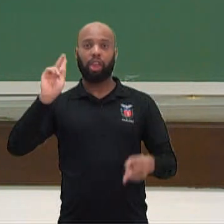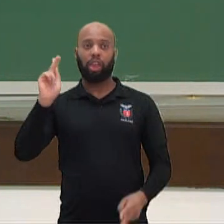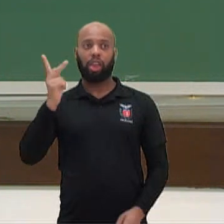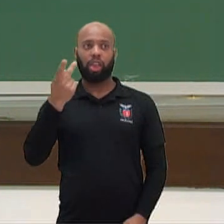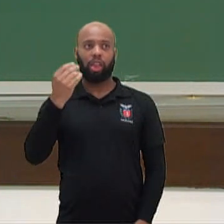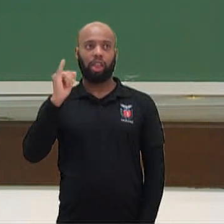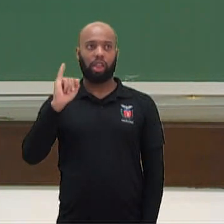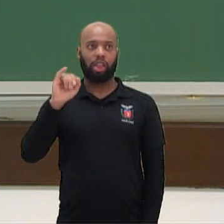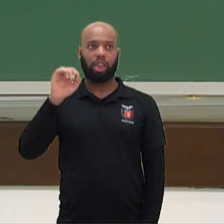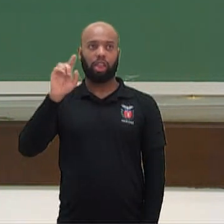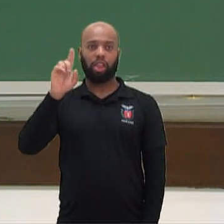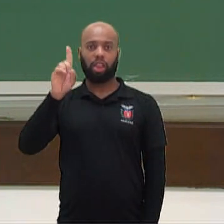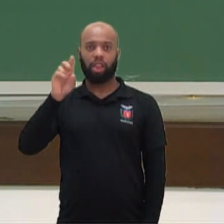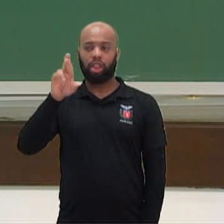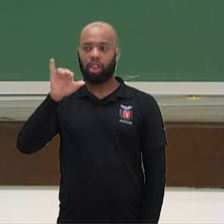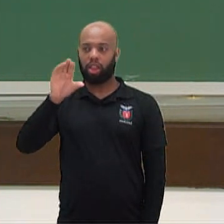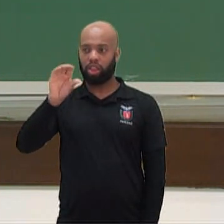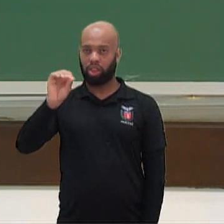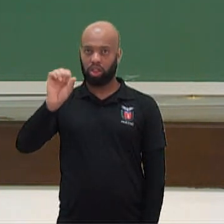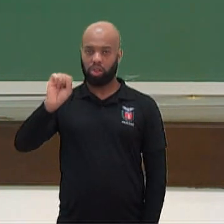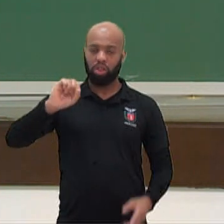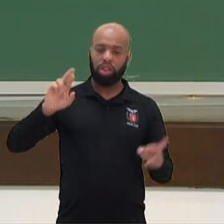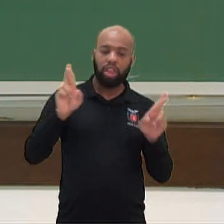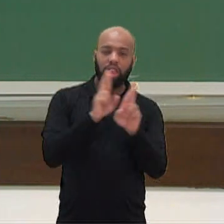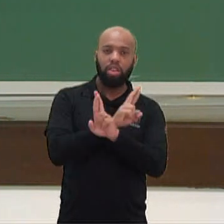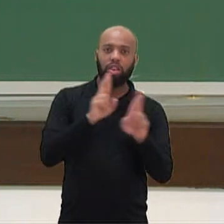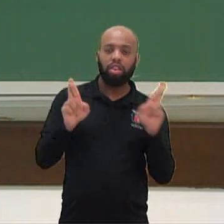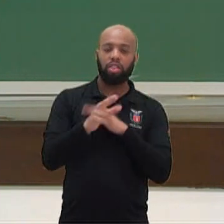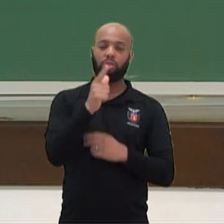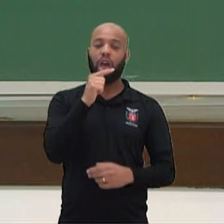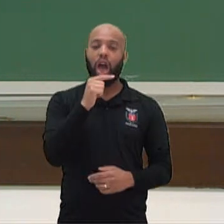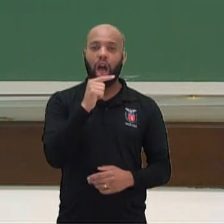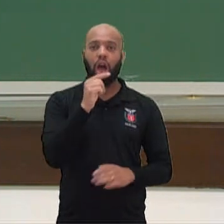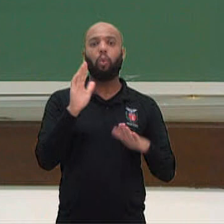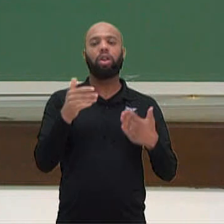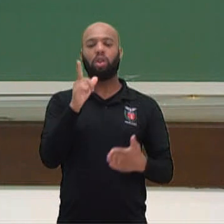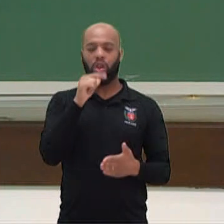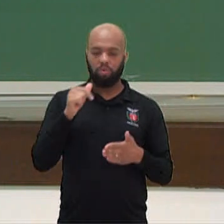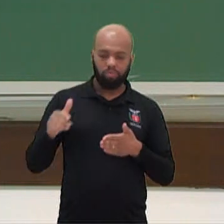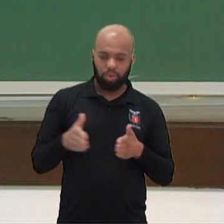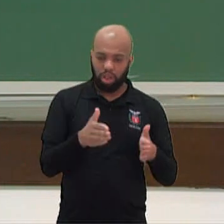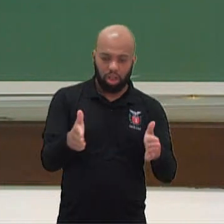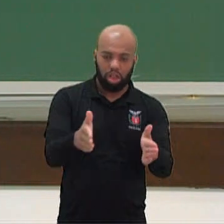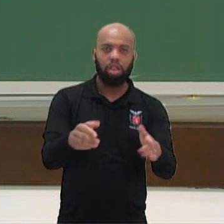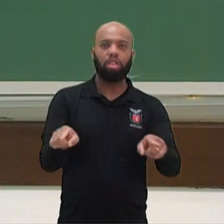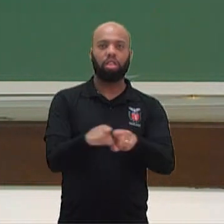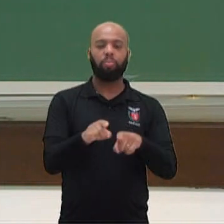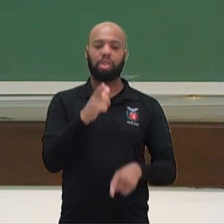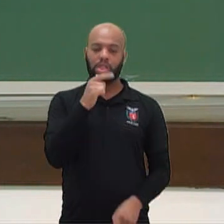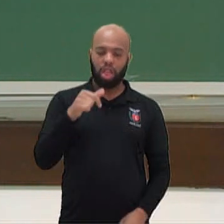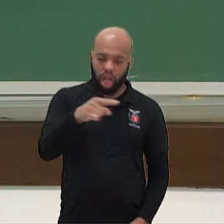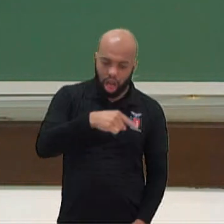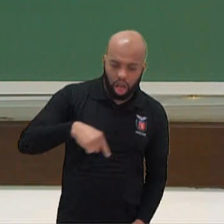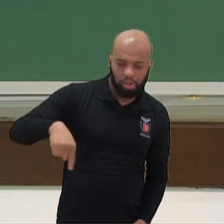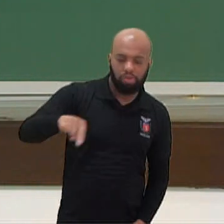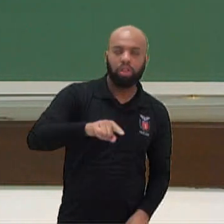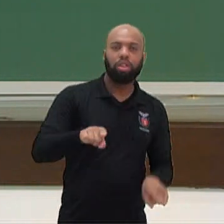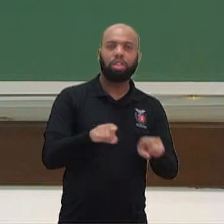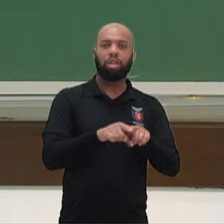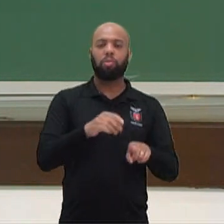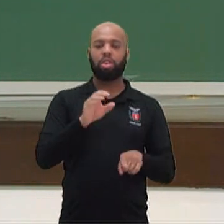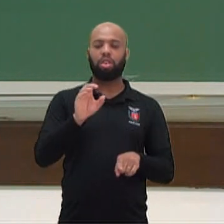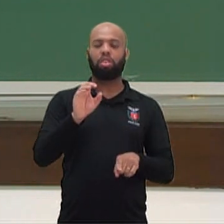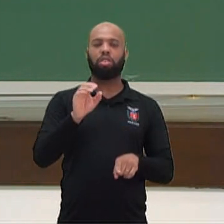aqueles relacionados à água, né? Então, são lá os rios, os lagos, o oceano, os mares. Os